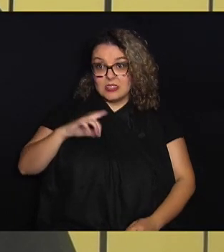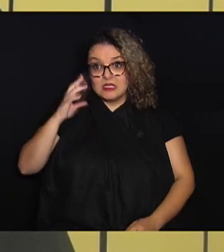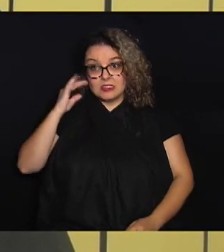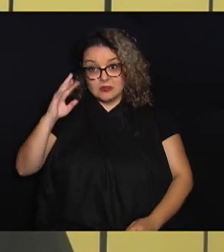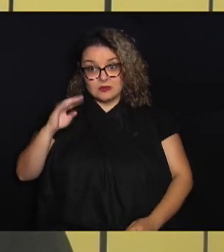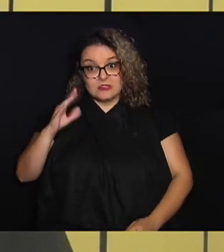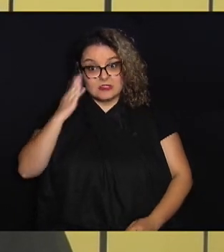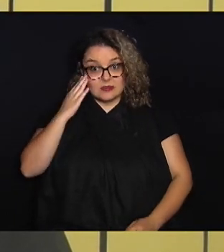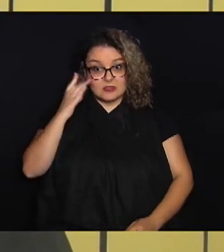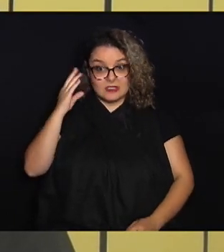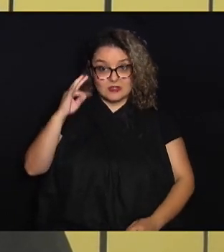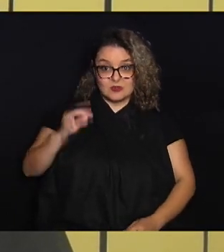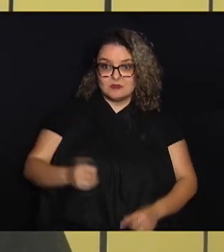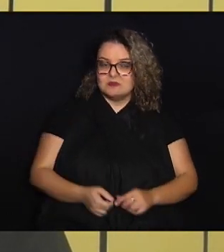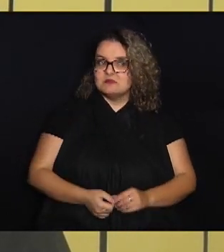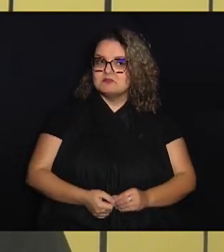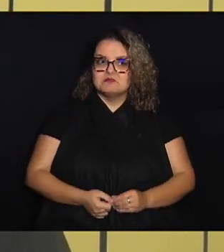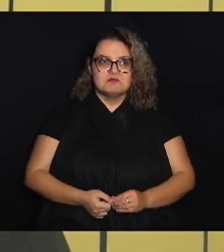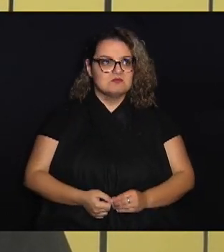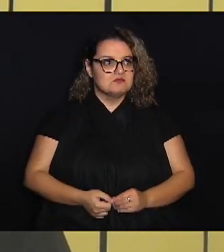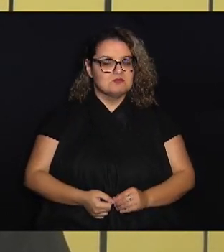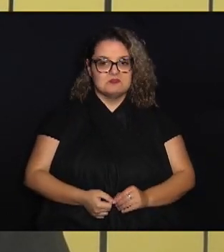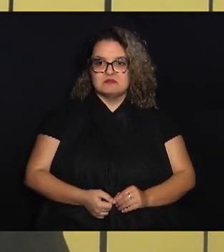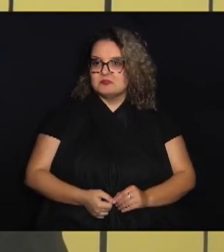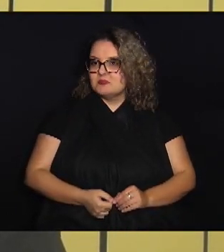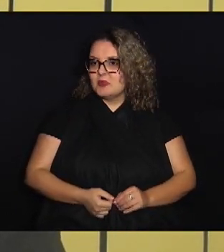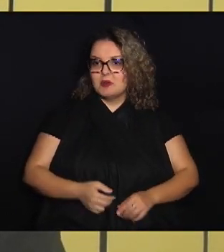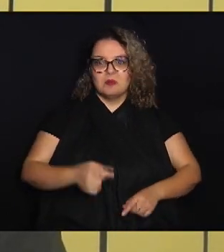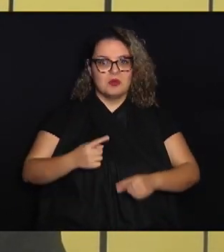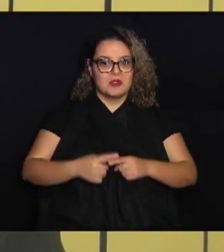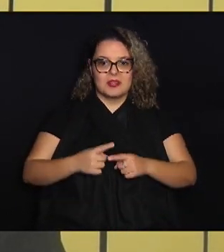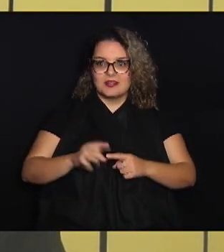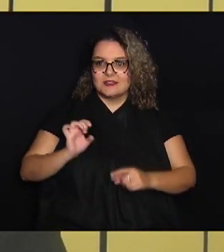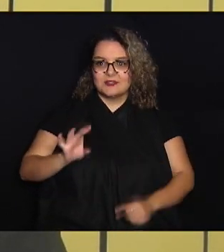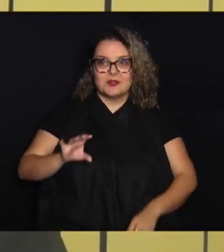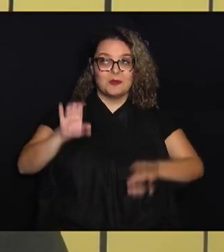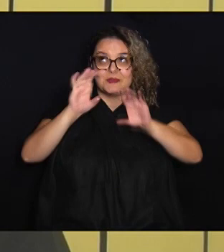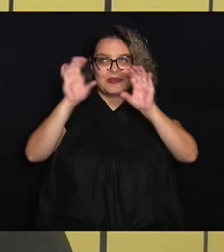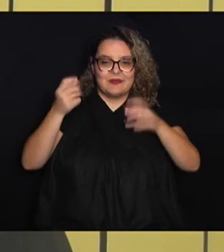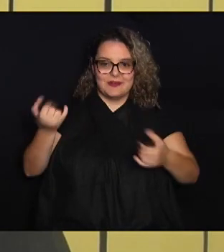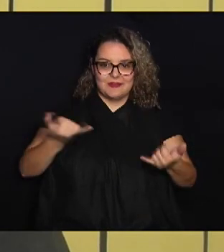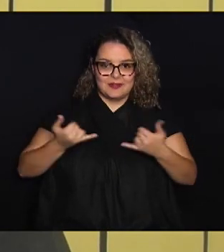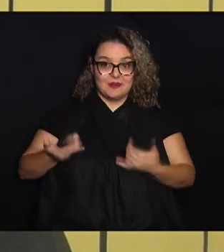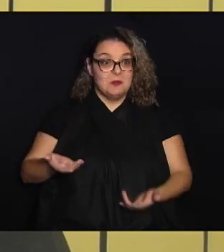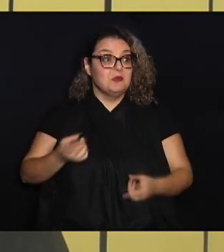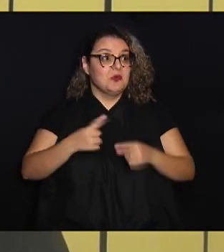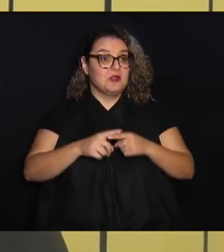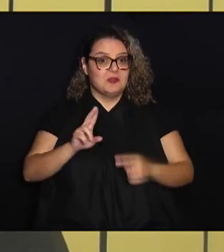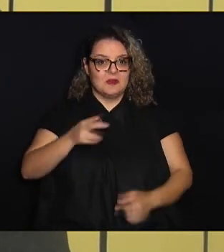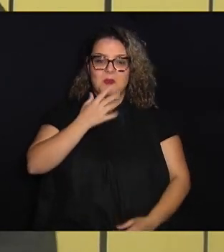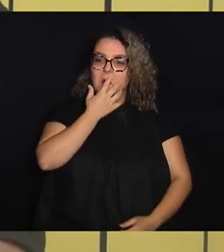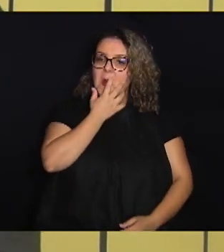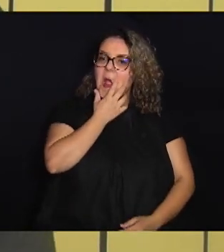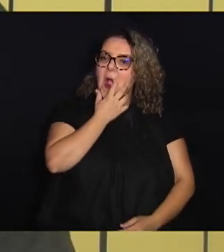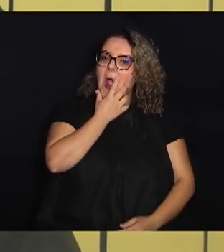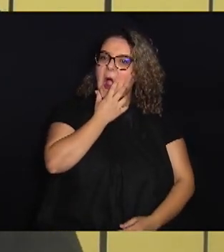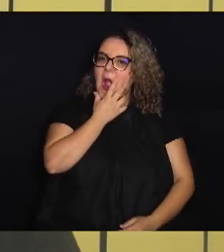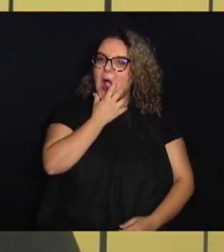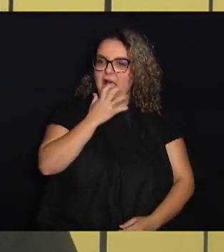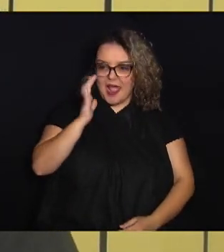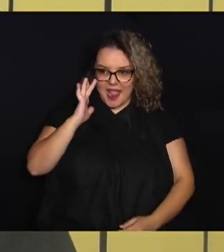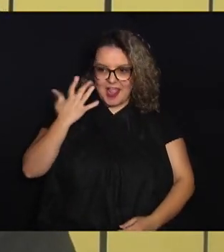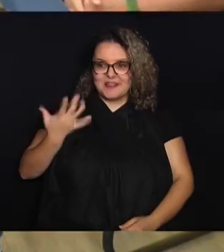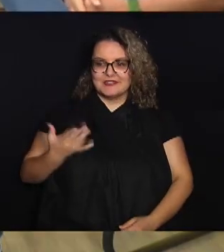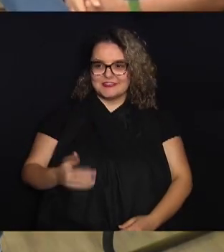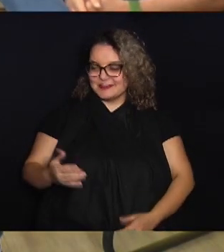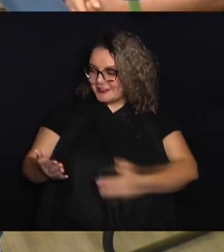das teorias. Agora, o porquê, a eternidade vai nos revelar. Qual é uma? Porque agora o pessoal ficou curioso, né? Eu acho que eu consigo responder. Ajuda a gente.